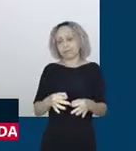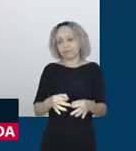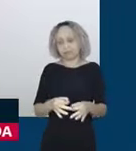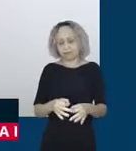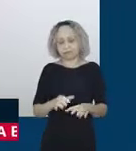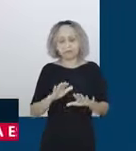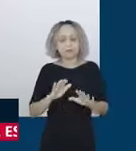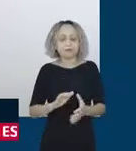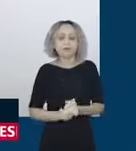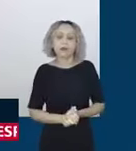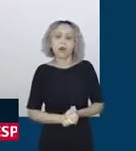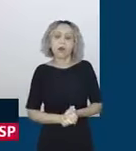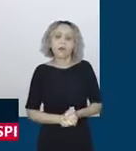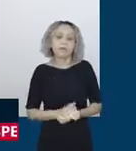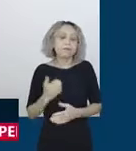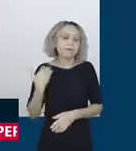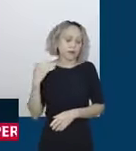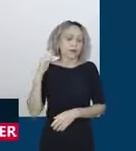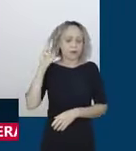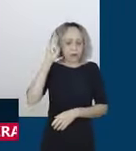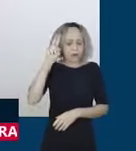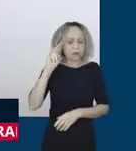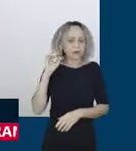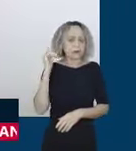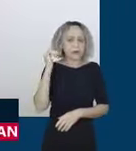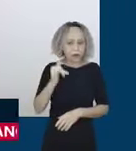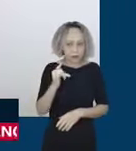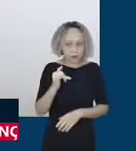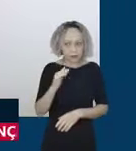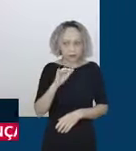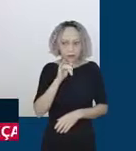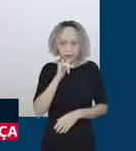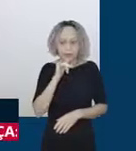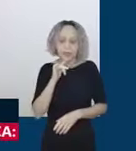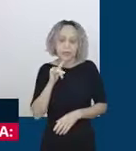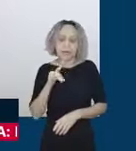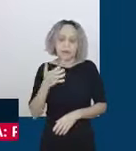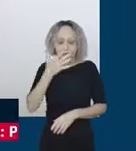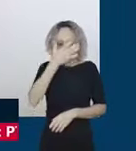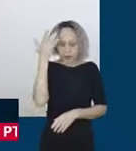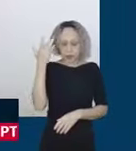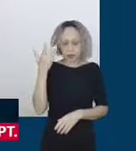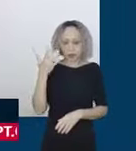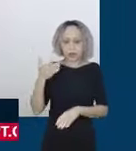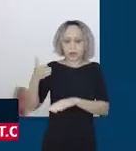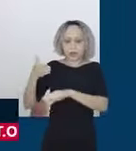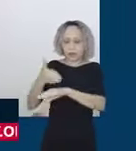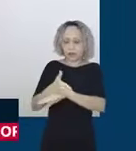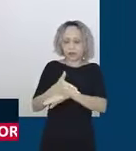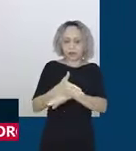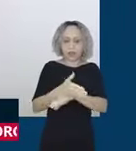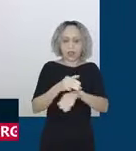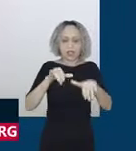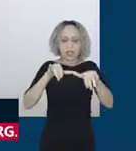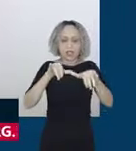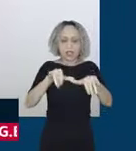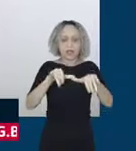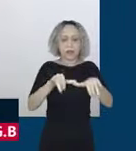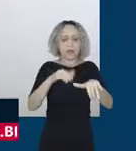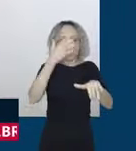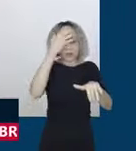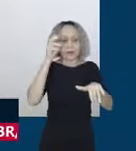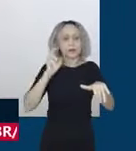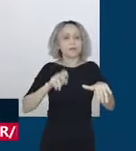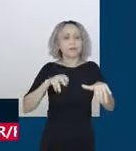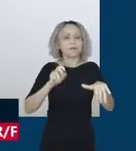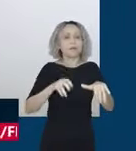falo de novo, quando você é obrigado a ir num armazém, como a gente chama, pedir fiado, eu sou desse tempo, né, que